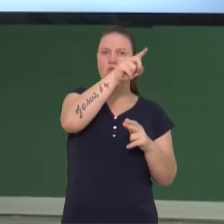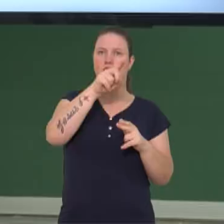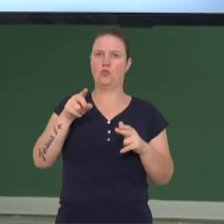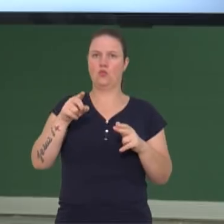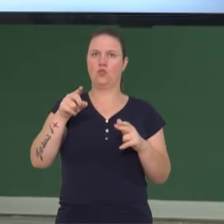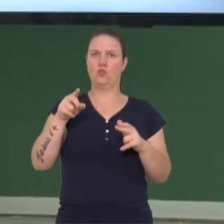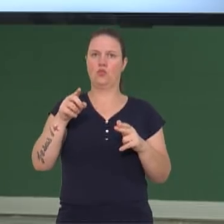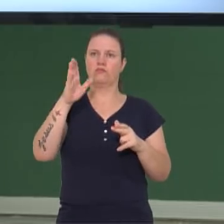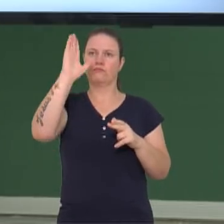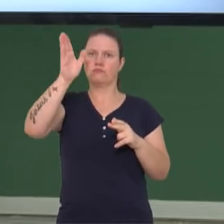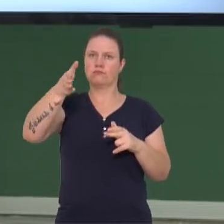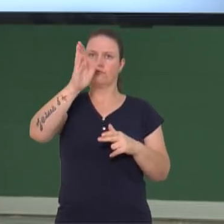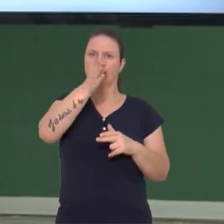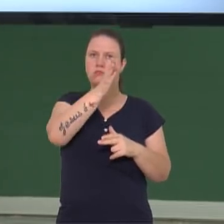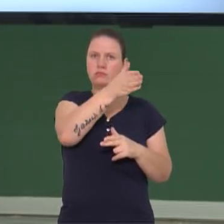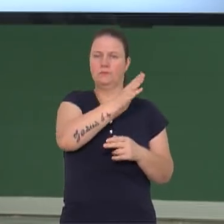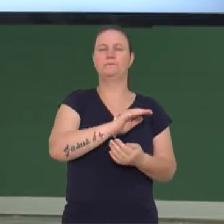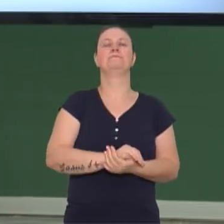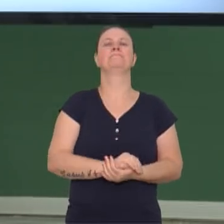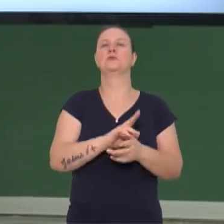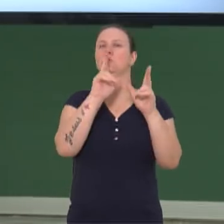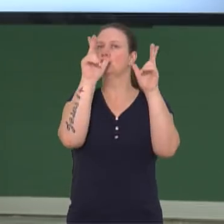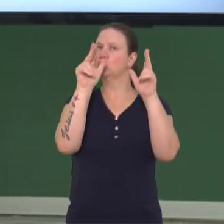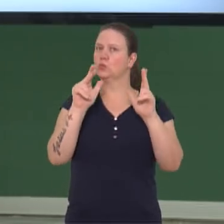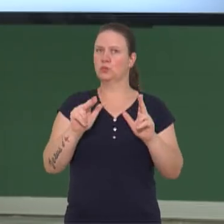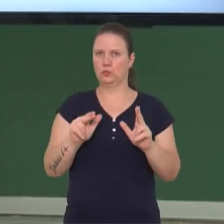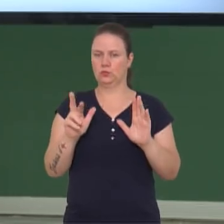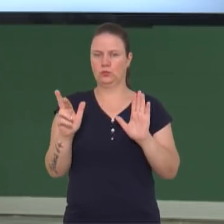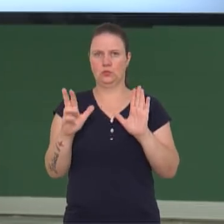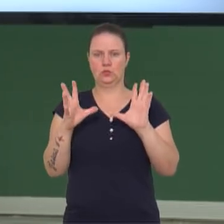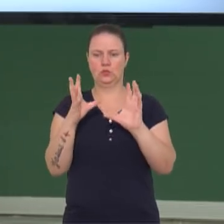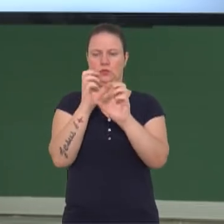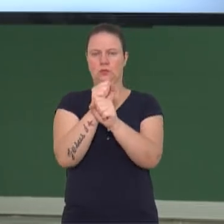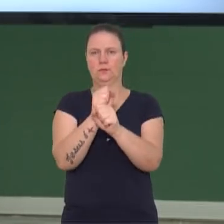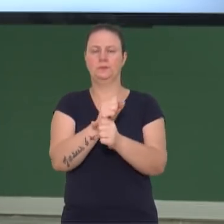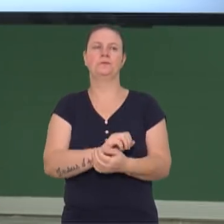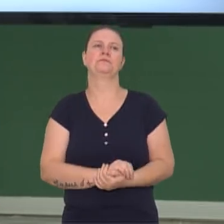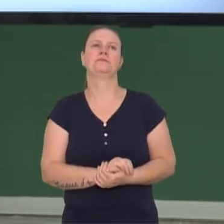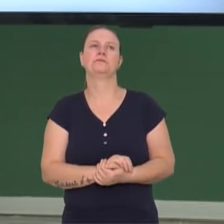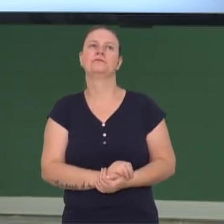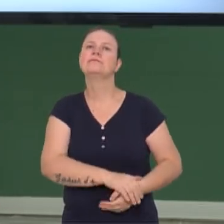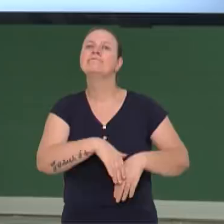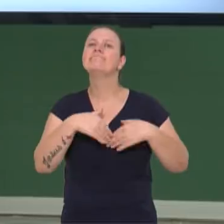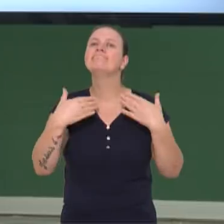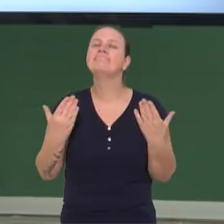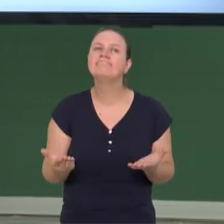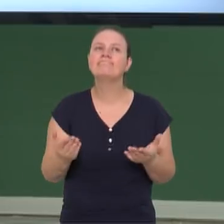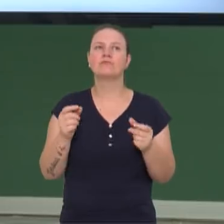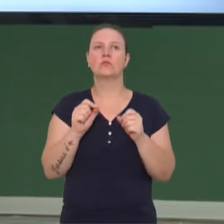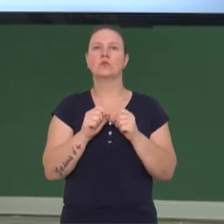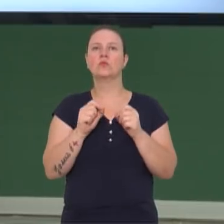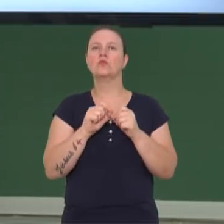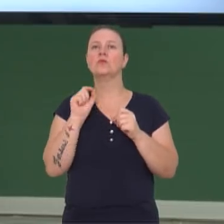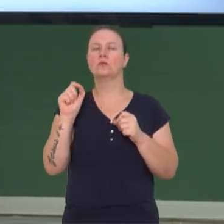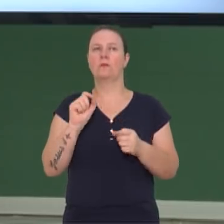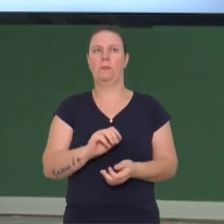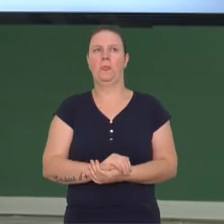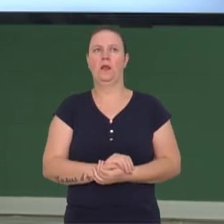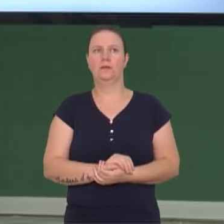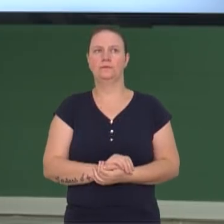diagonais, beleza? Muito bem, e aí? Eu vou para qual delas?